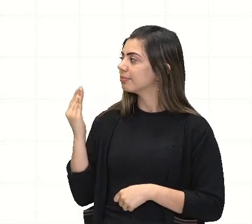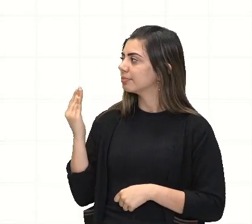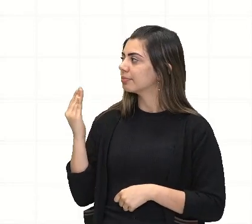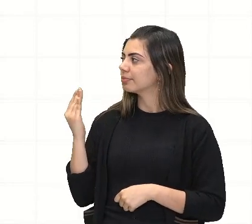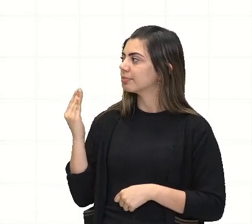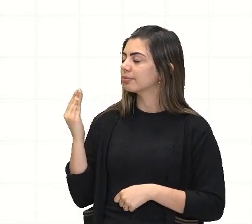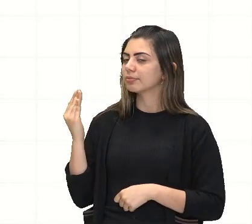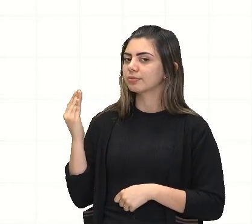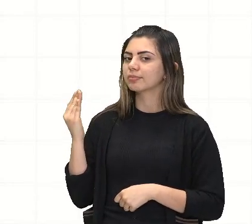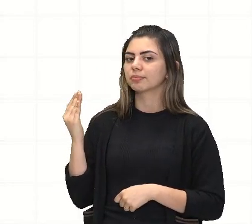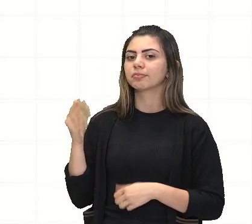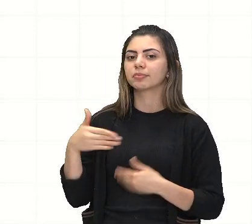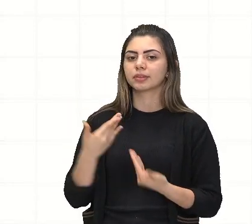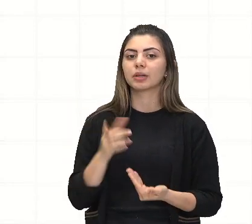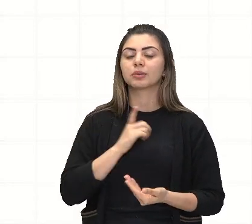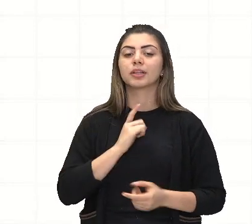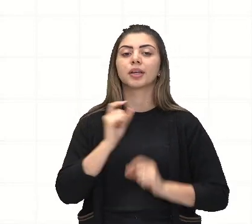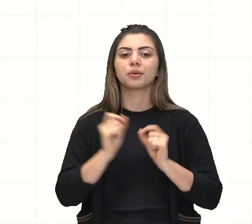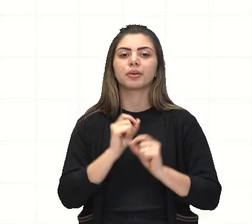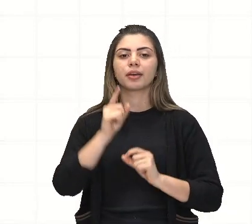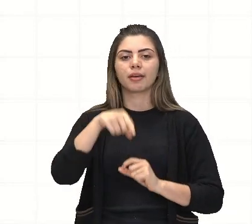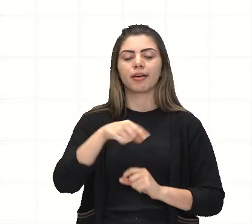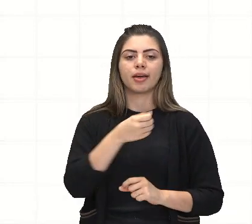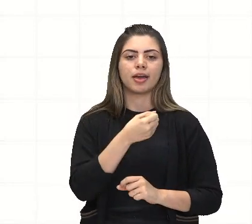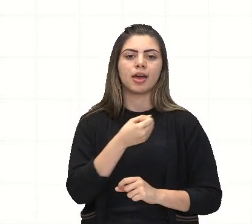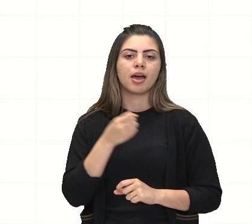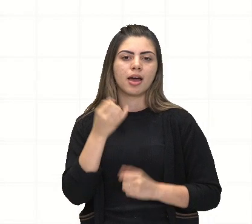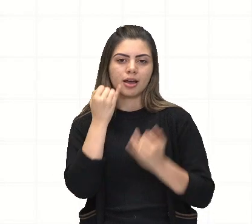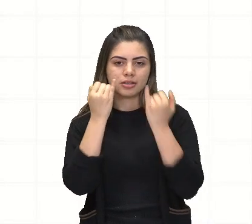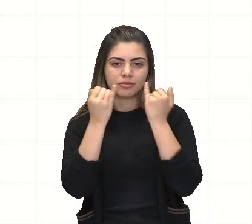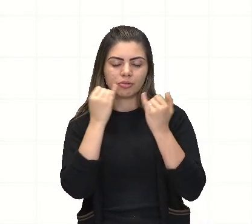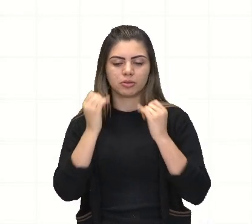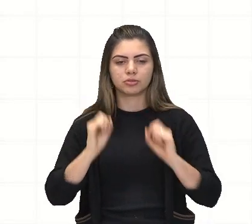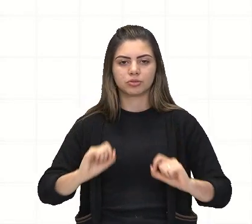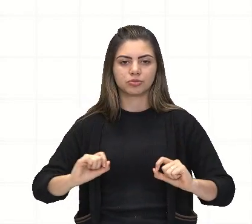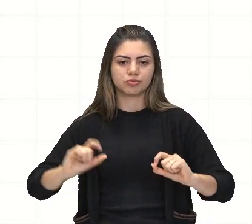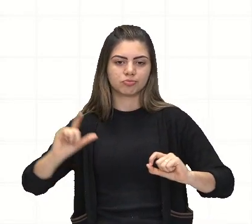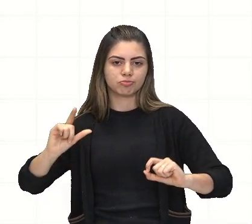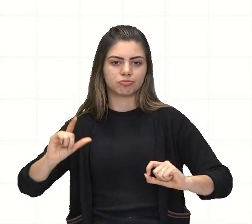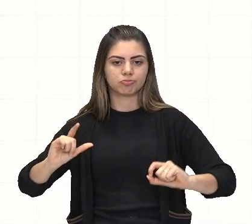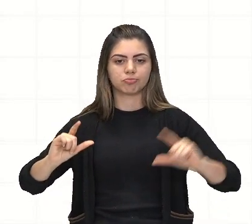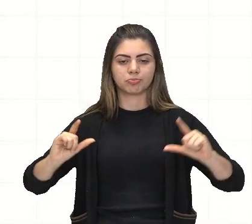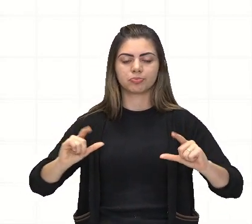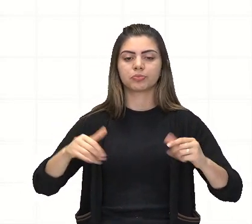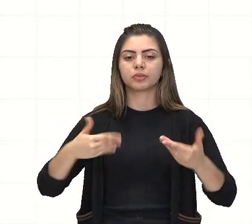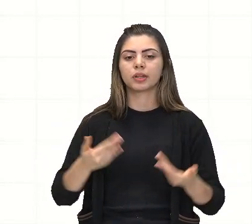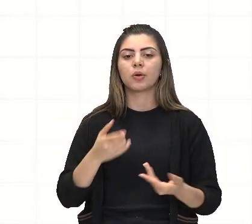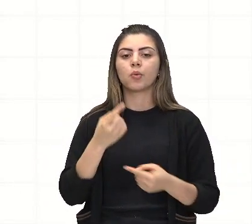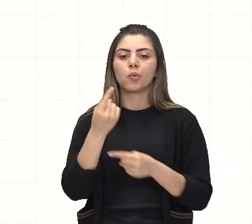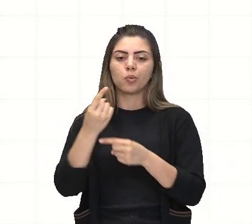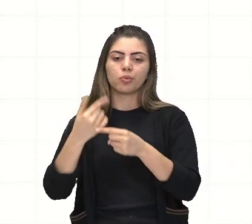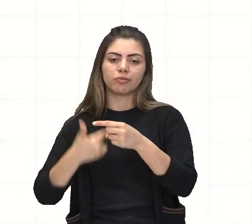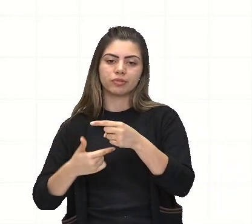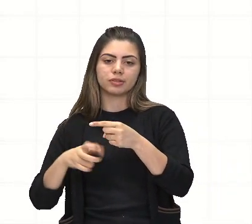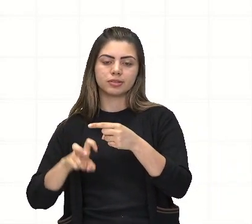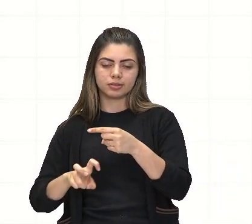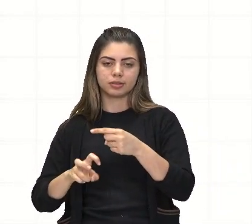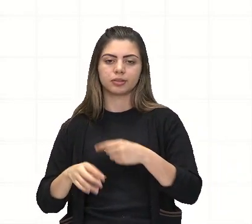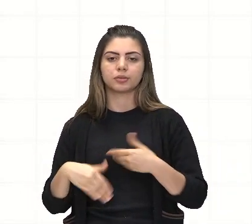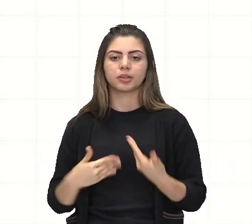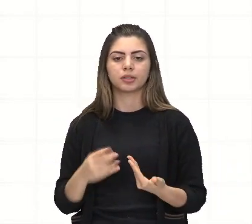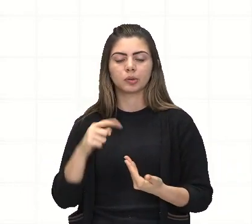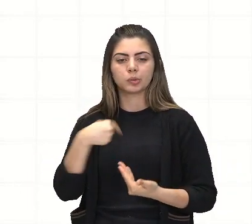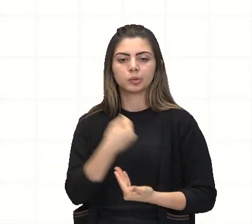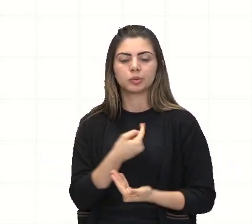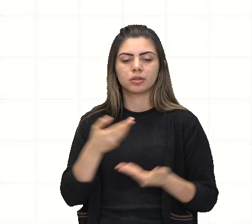as coisas estão crescendo, eu vou botar, tá? Então, 1 está para 25. Ora, quando nós